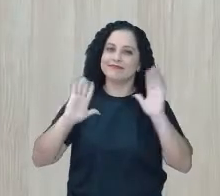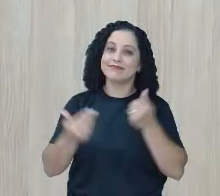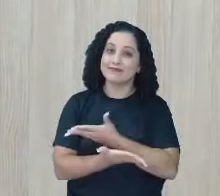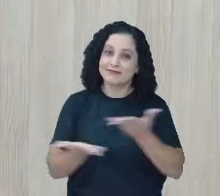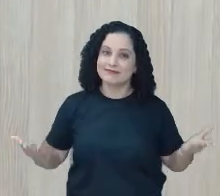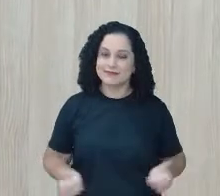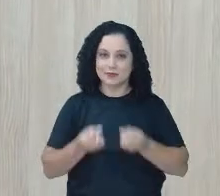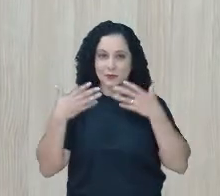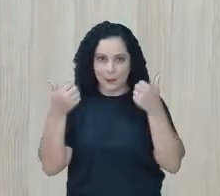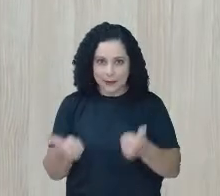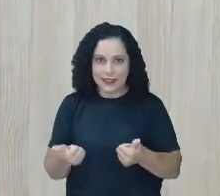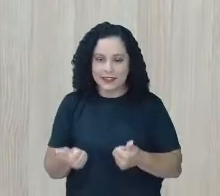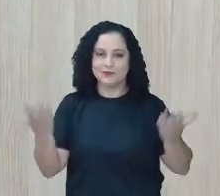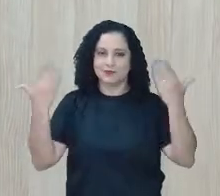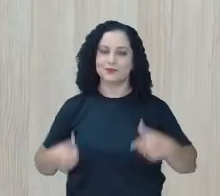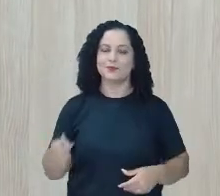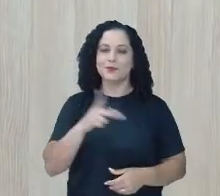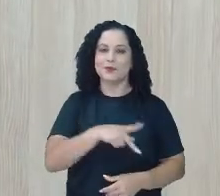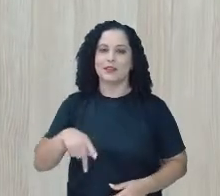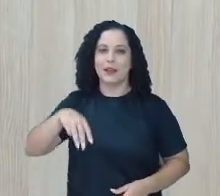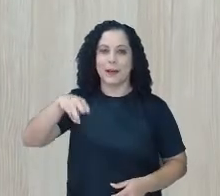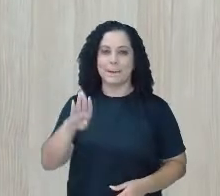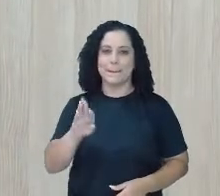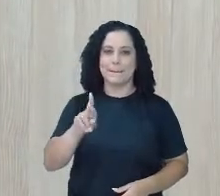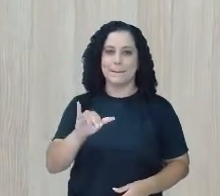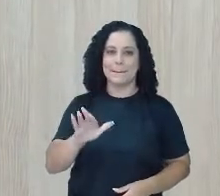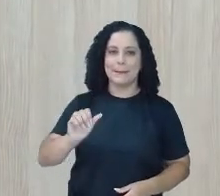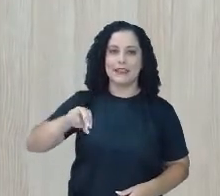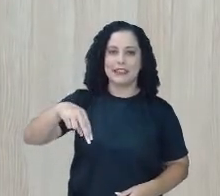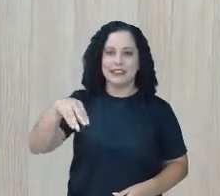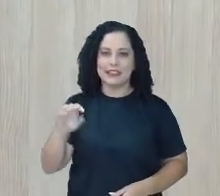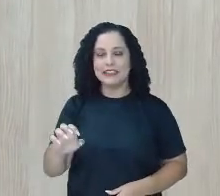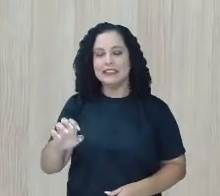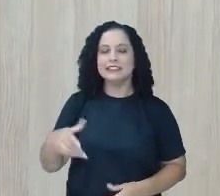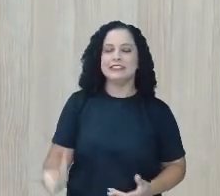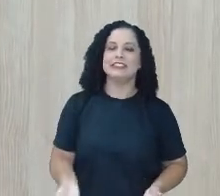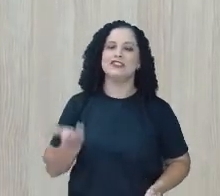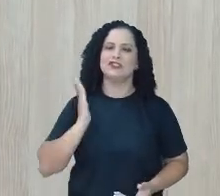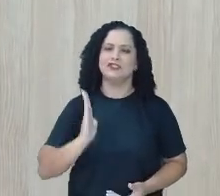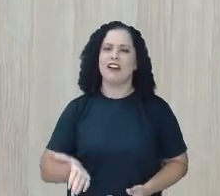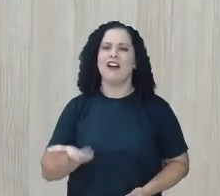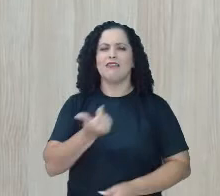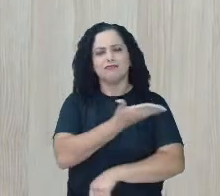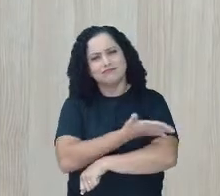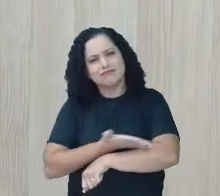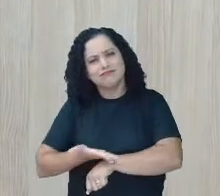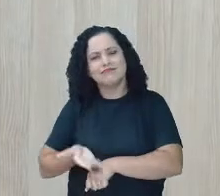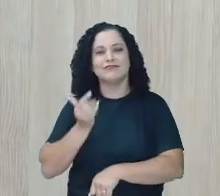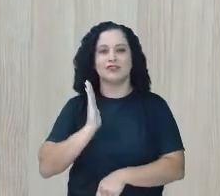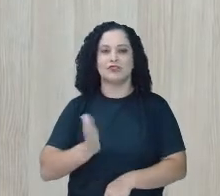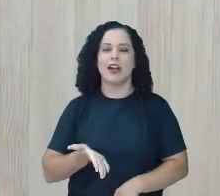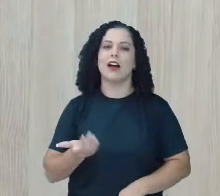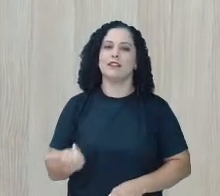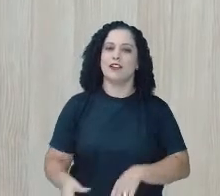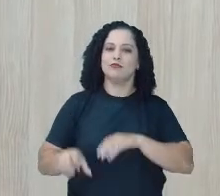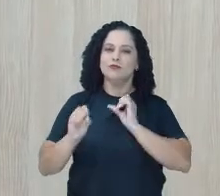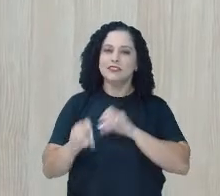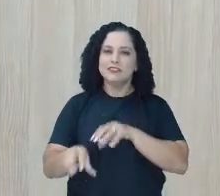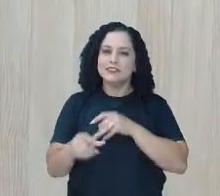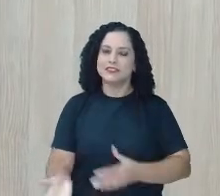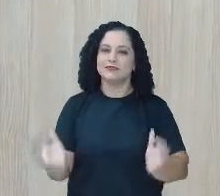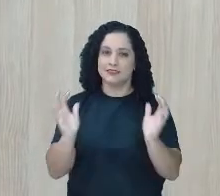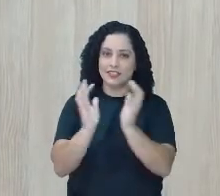pessoal, tudo bem? Eu me chamo Brene Mourão, vocês bem sabem, né? Já acompanham há bastante tempo aqui o nosso projeto do Educa